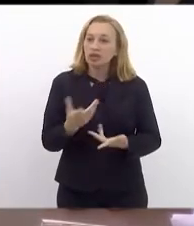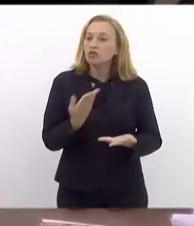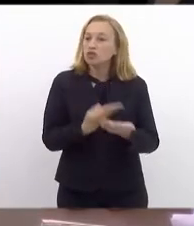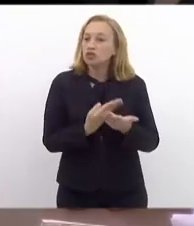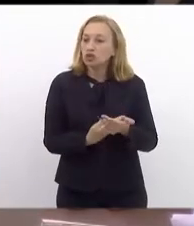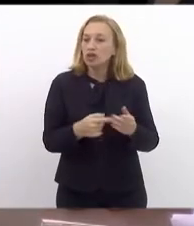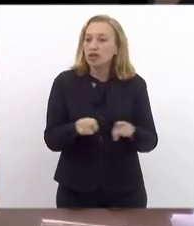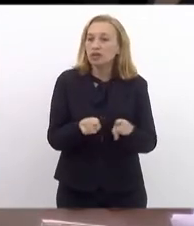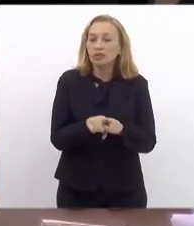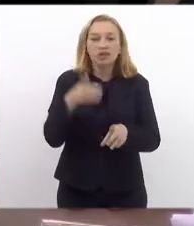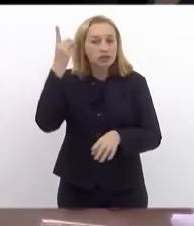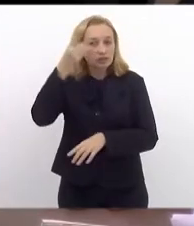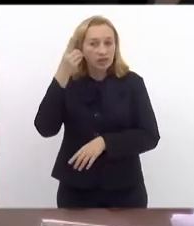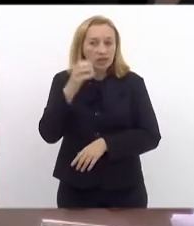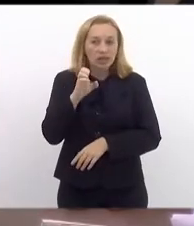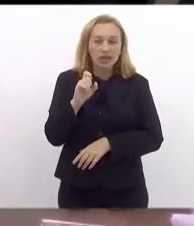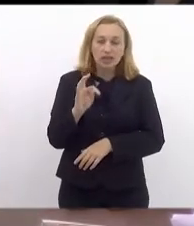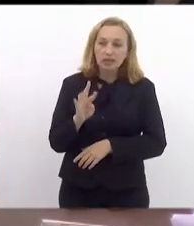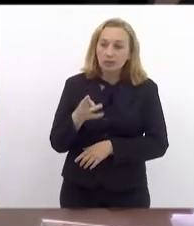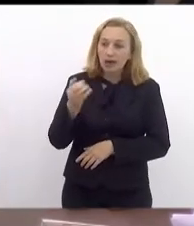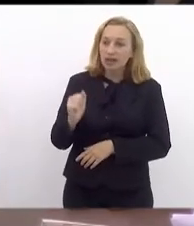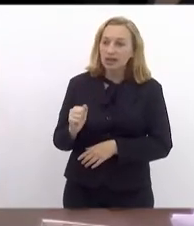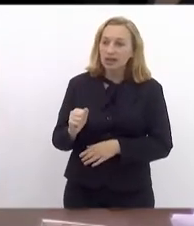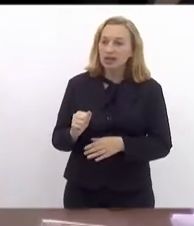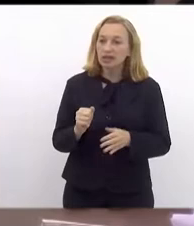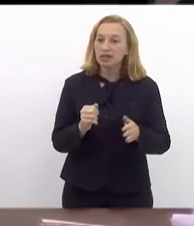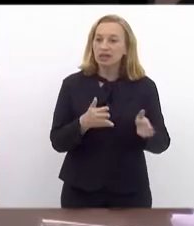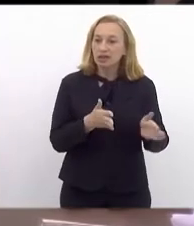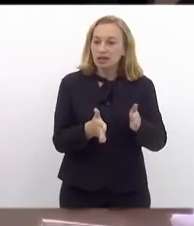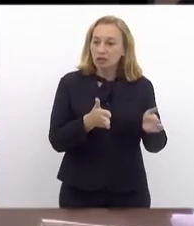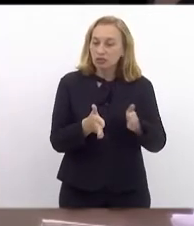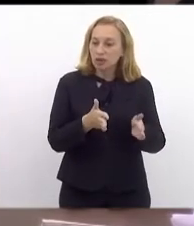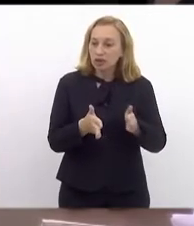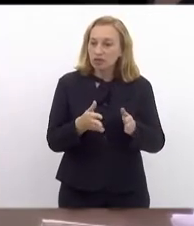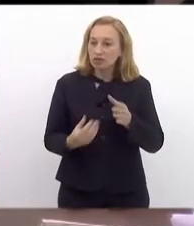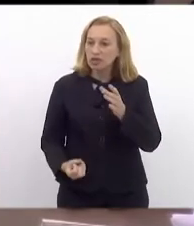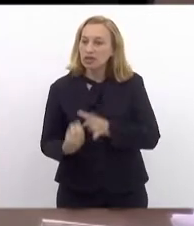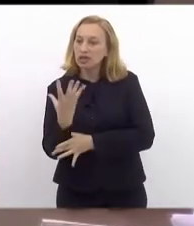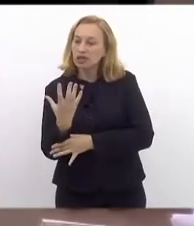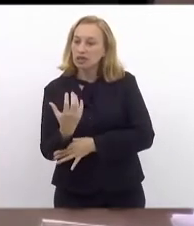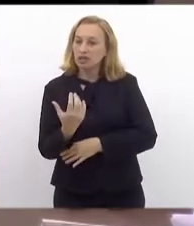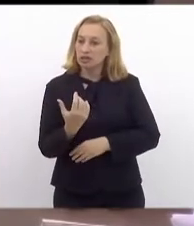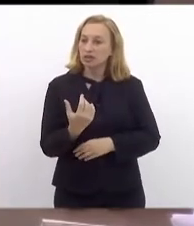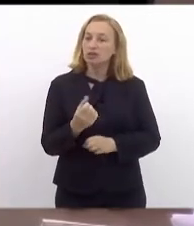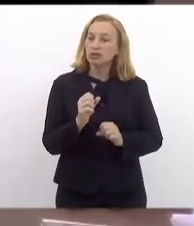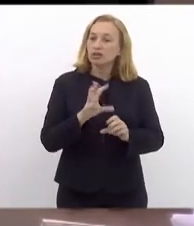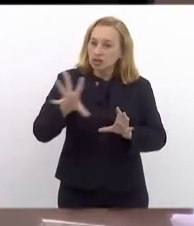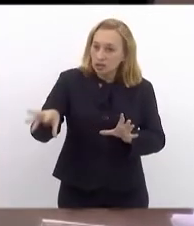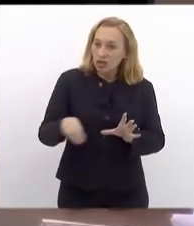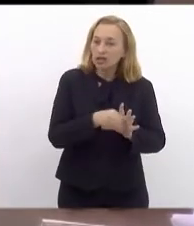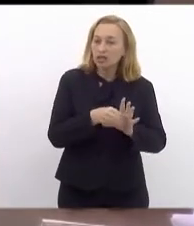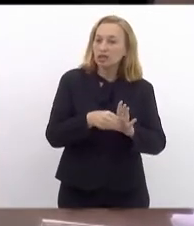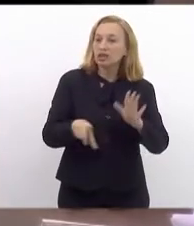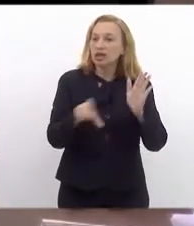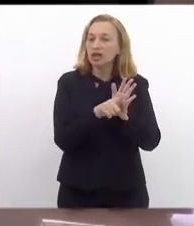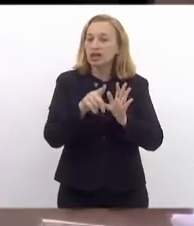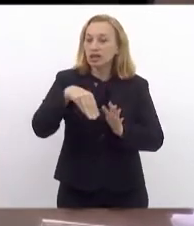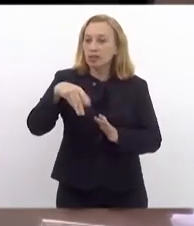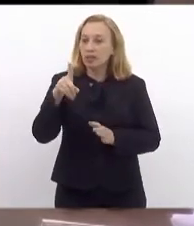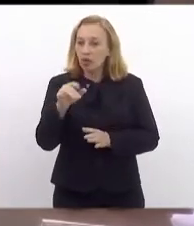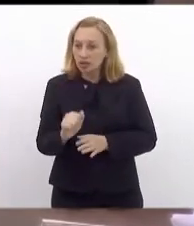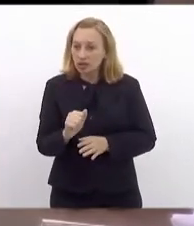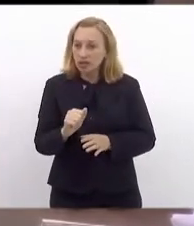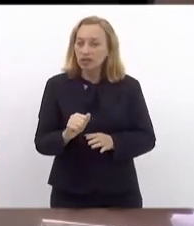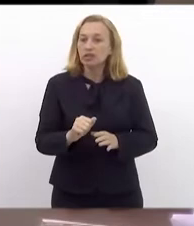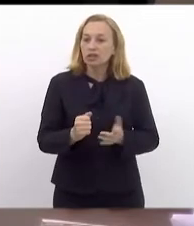foi estudar também na capital da stamparia uma das etapas da confecção não ela já estaria incluída abrangida pela lei da moda quando